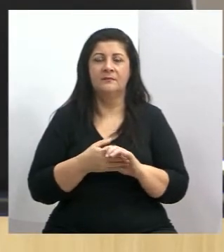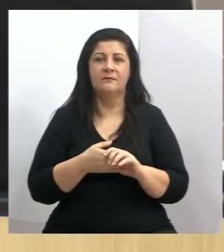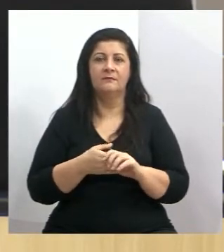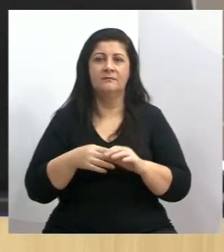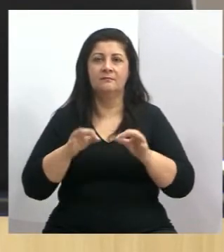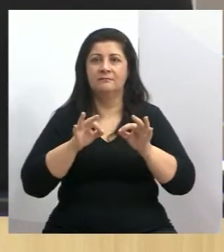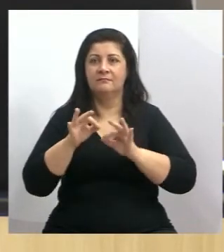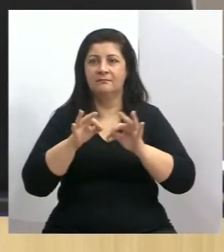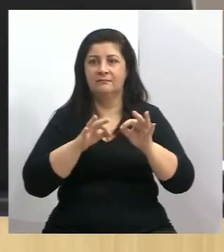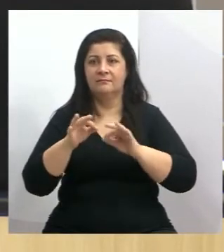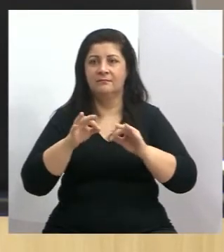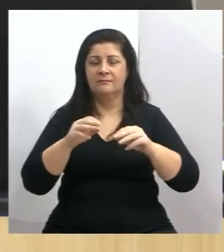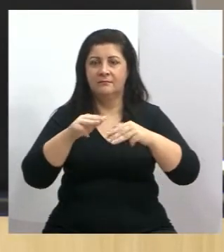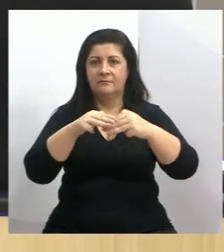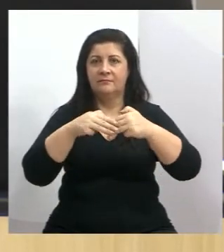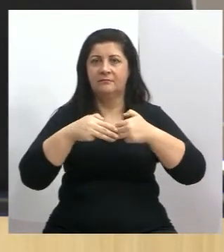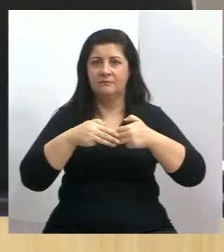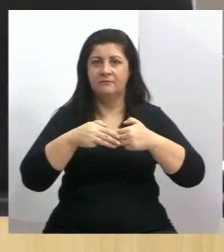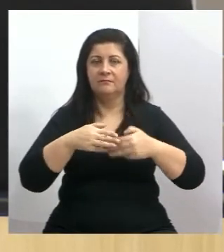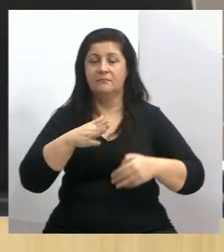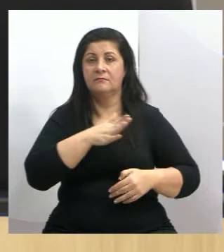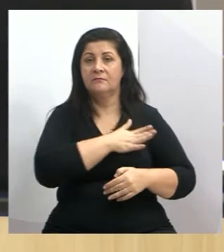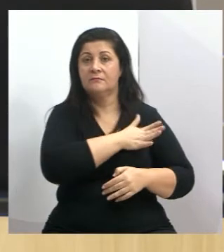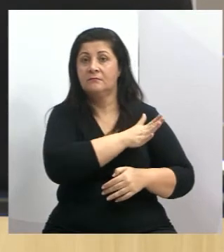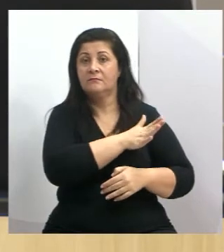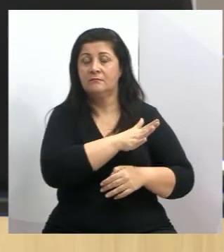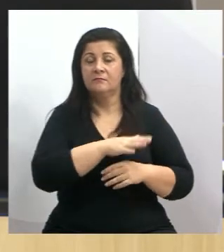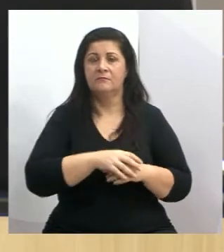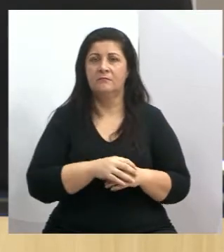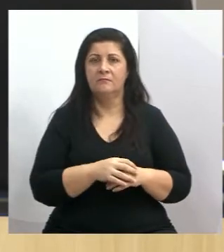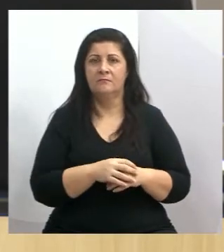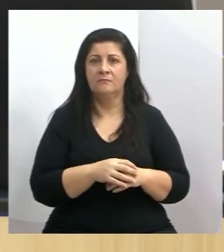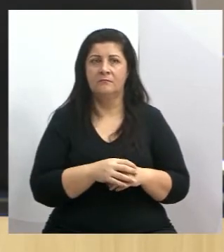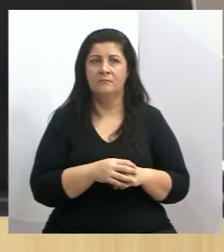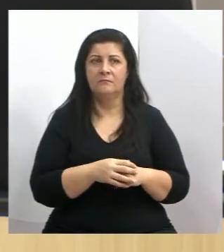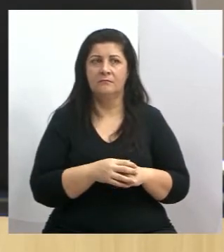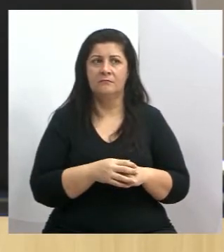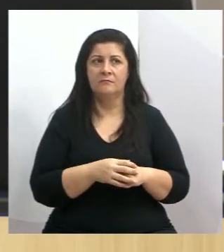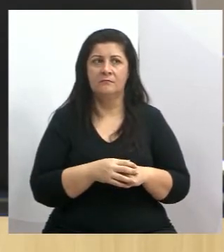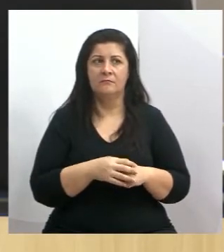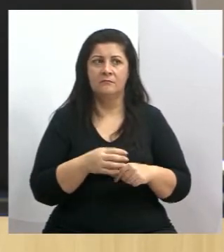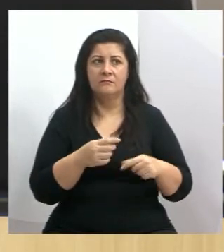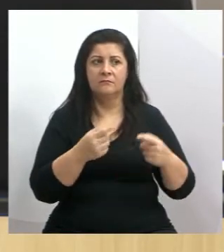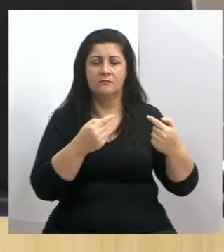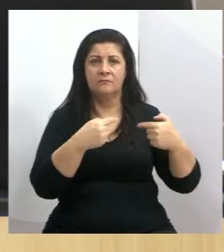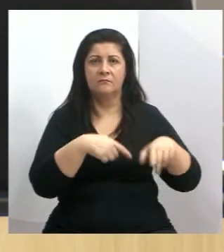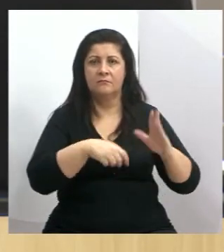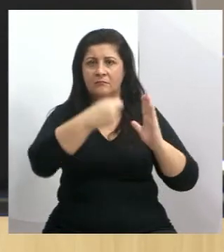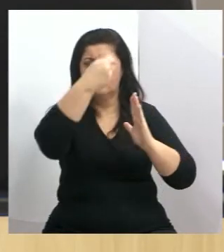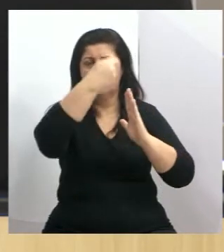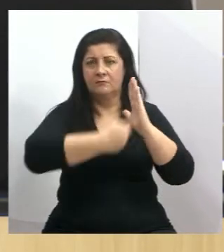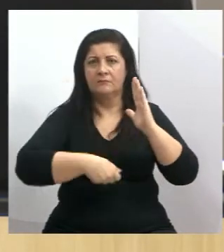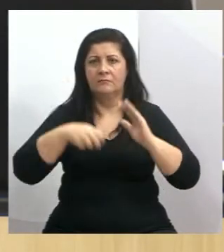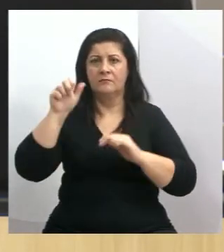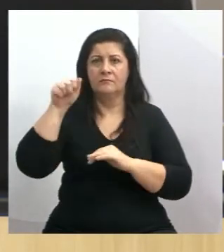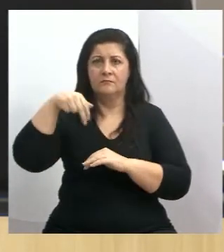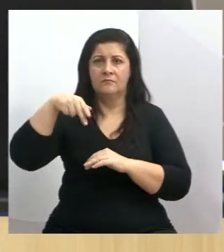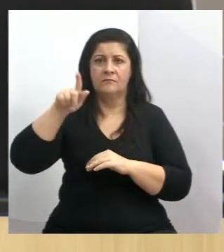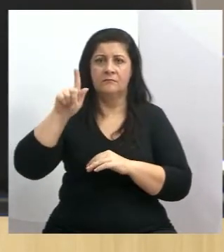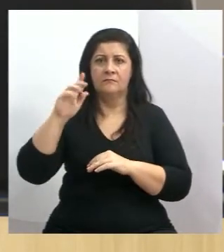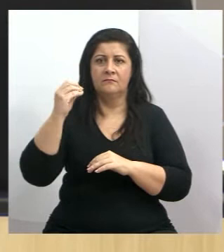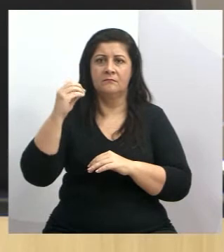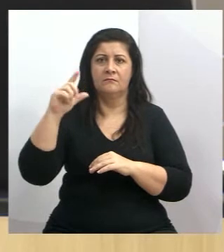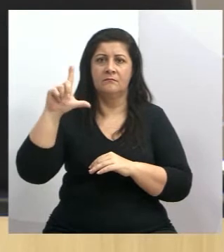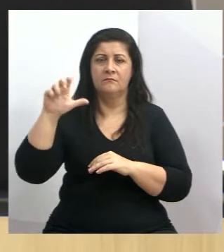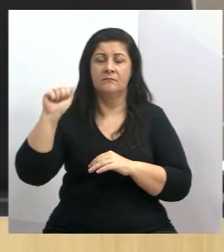da sessão o registro em Moção de repúdio às autoridades angolanas pela deportação evitar de nove Missionários